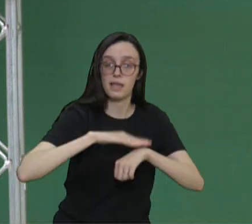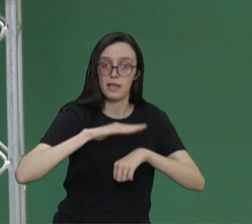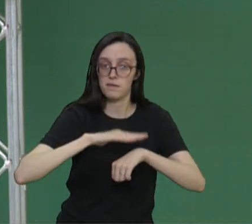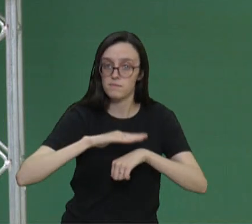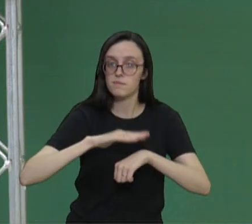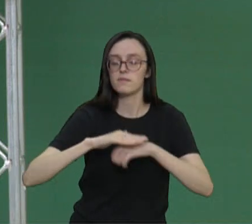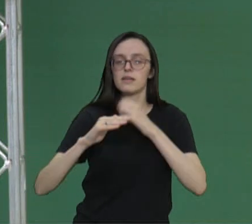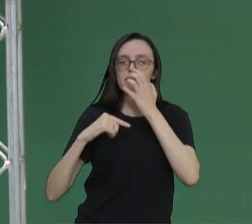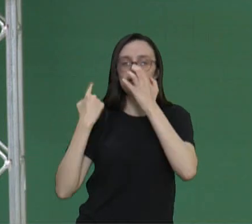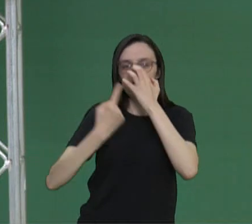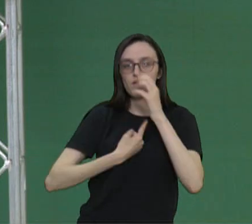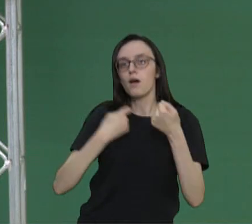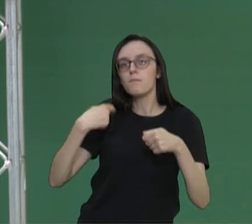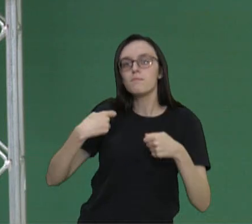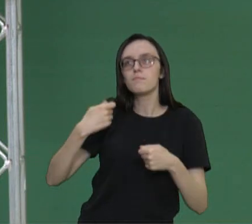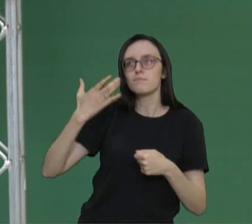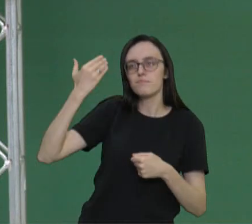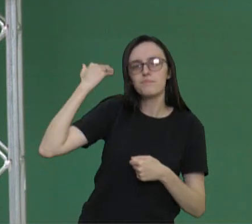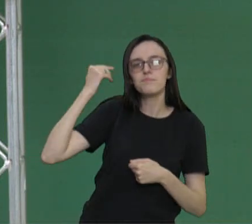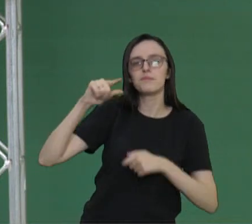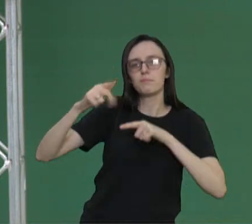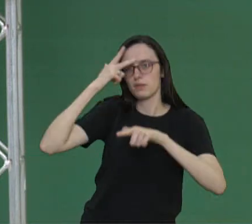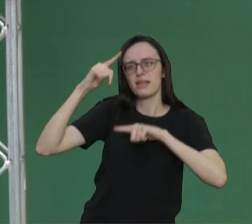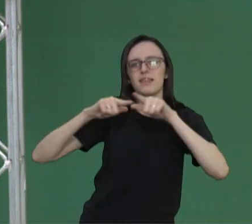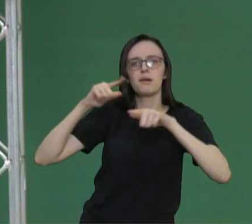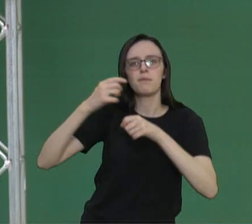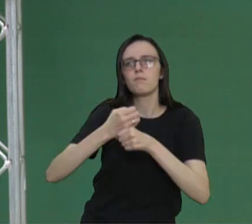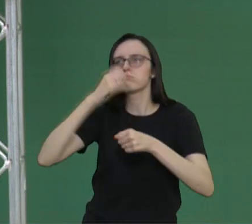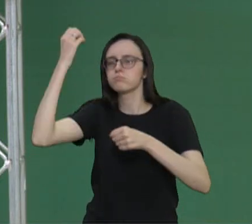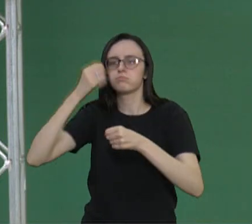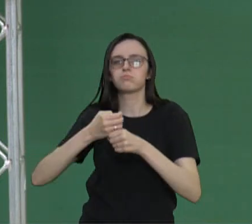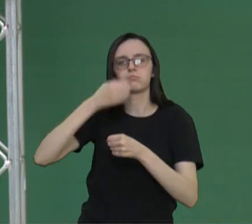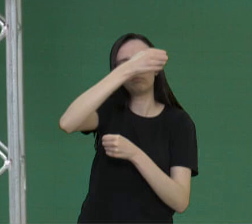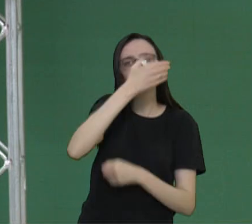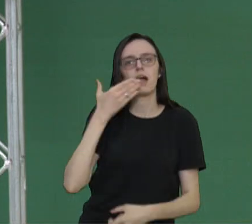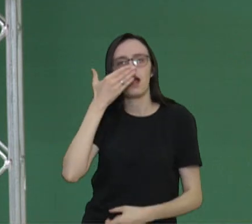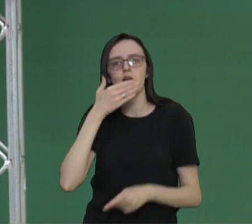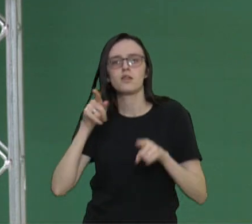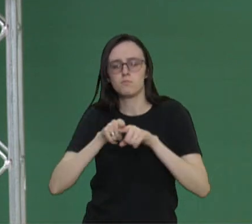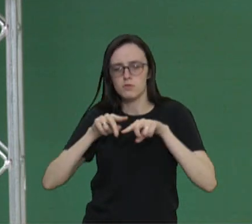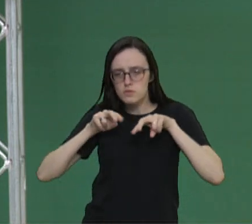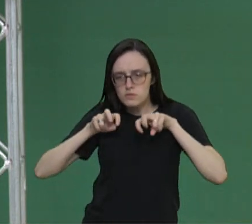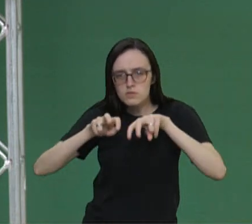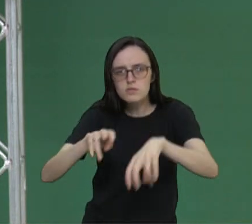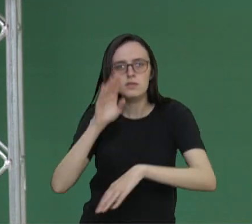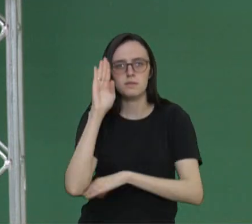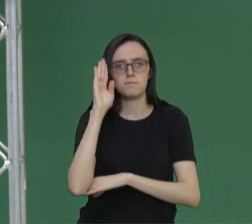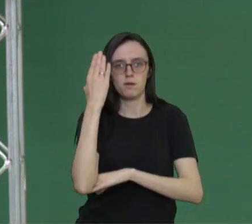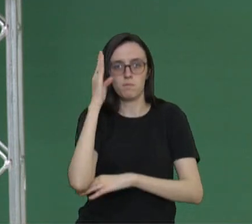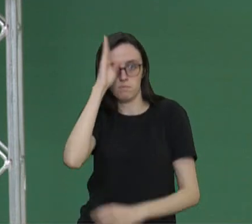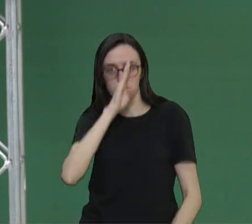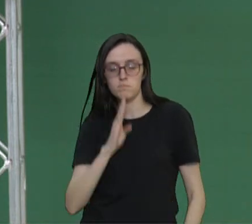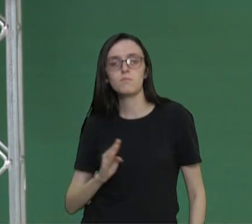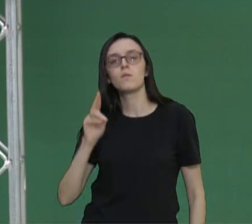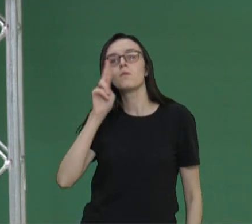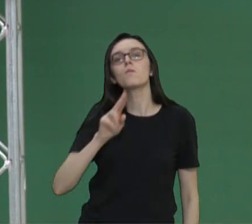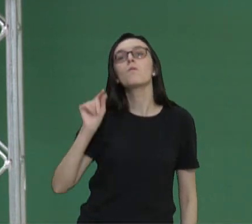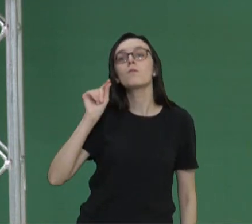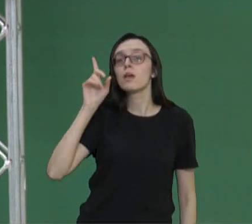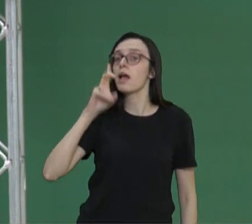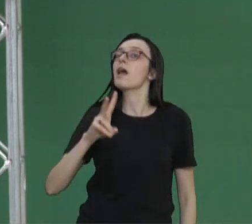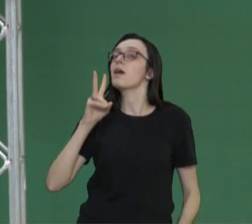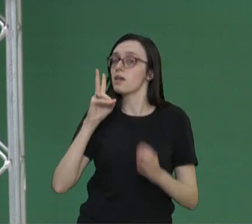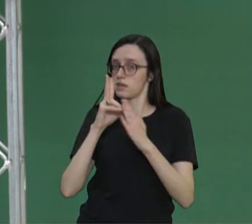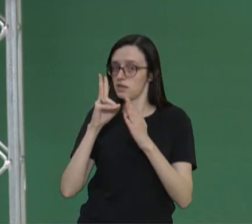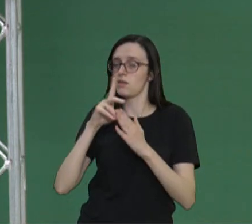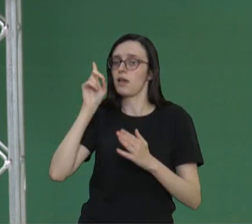para trabalhar, né, nas lavouras de cana-de-açúcar, na exploração do pau-brasil, foram aí utilizados os índios